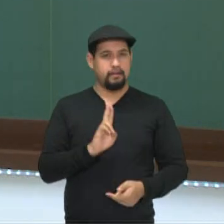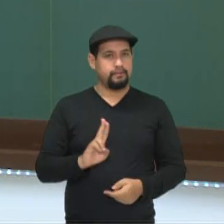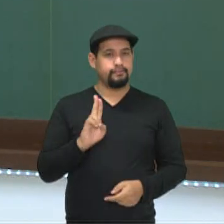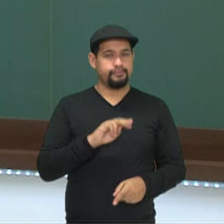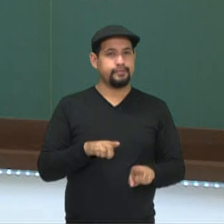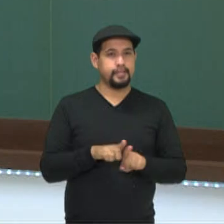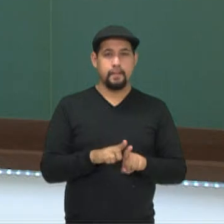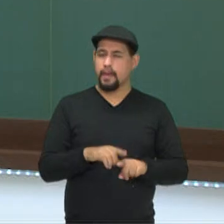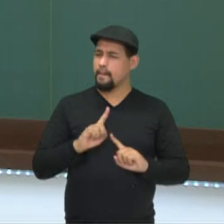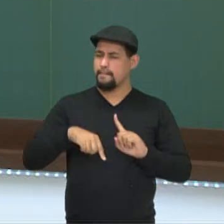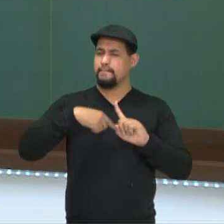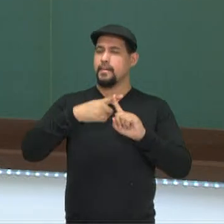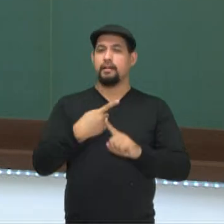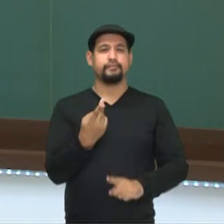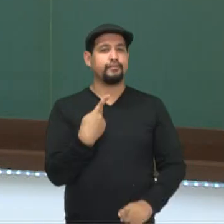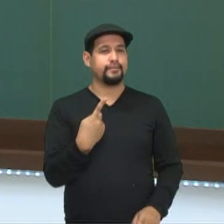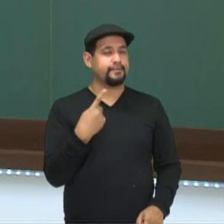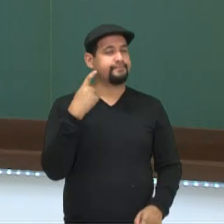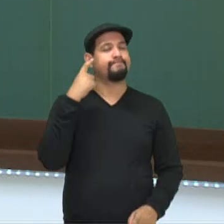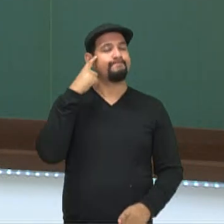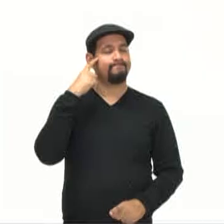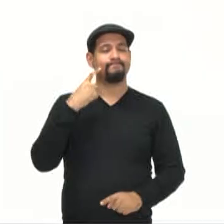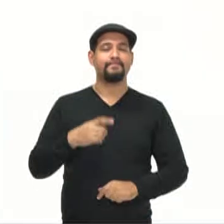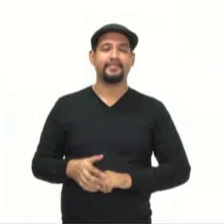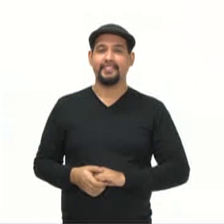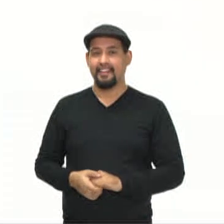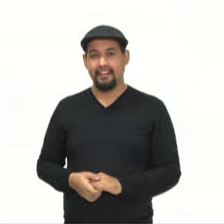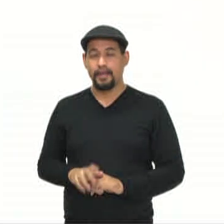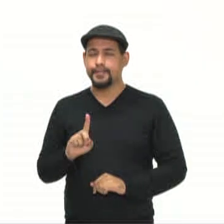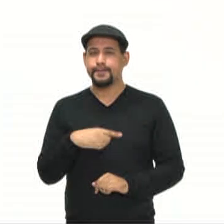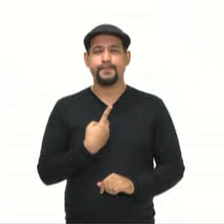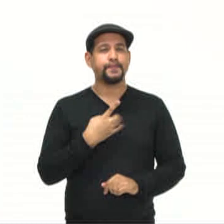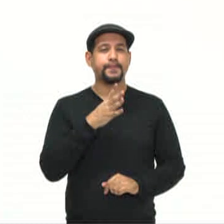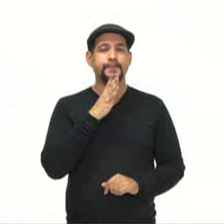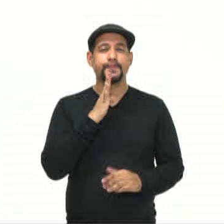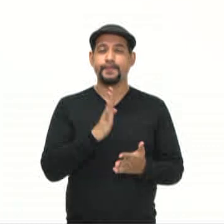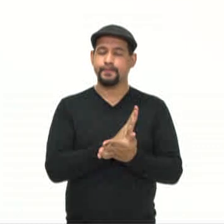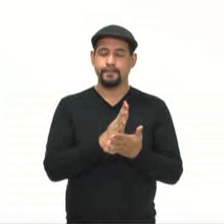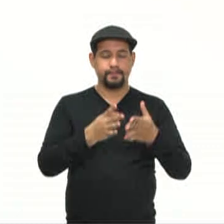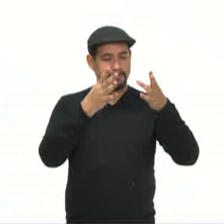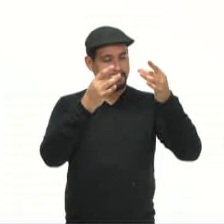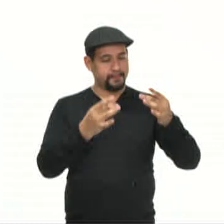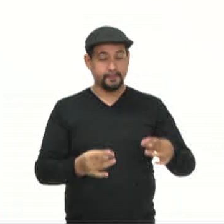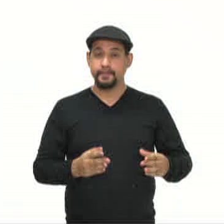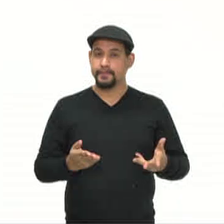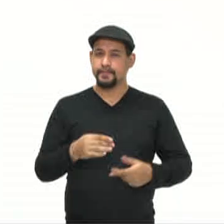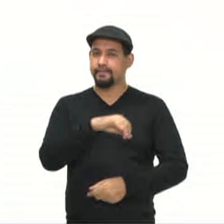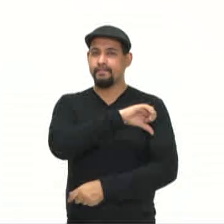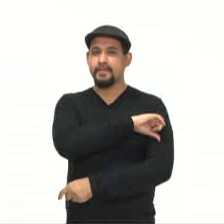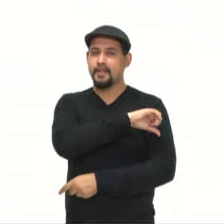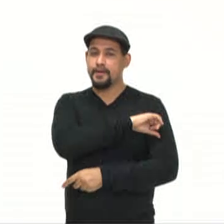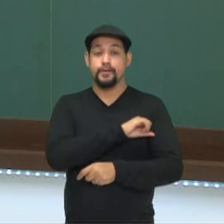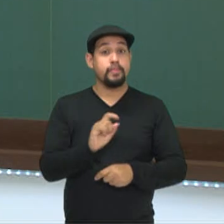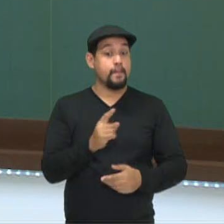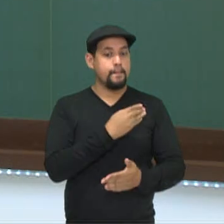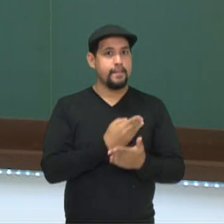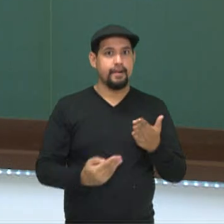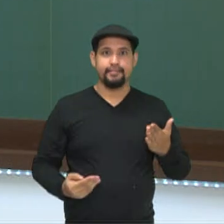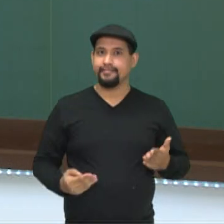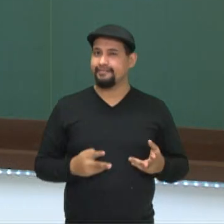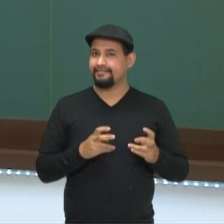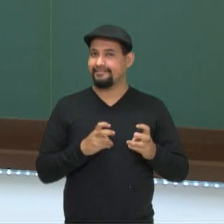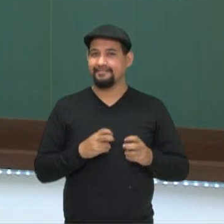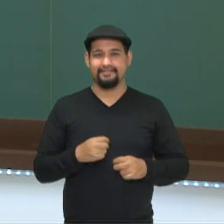mais do que eu e você conseguimos imaginar. E vamos conhecer algumas delas aqui no nono ano, tá bom? Você não perde por